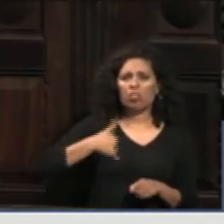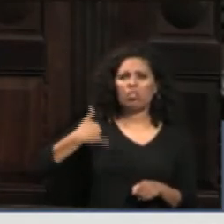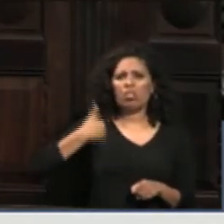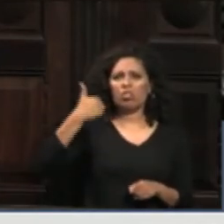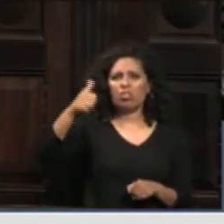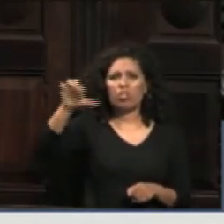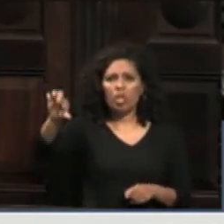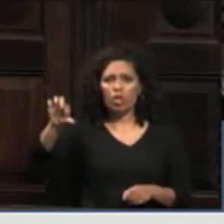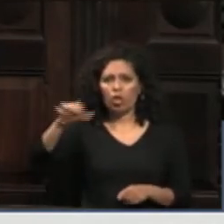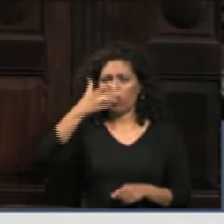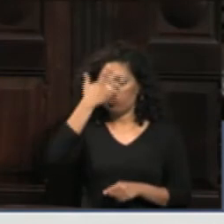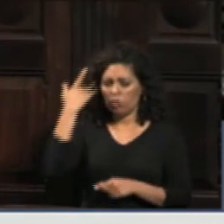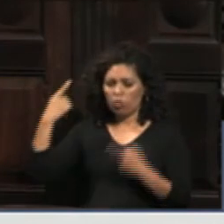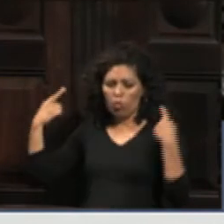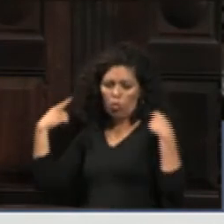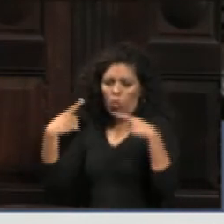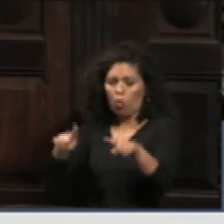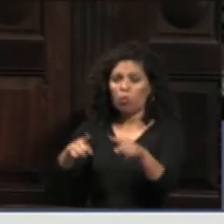atacada